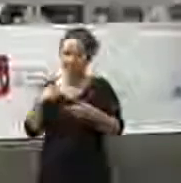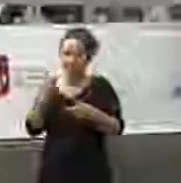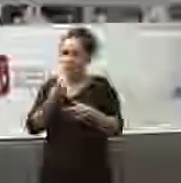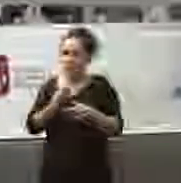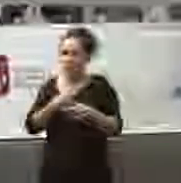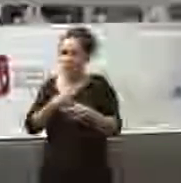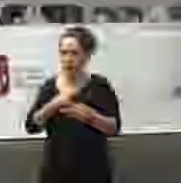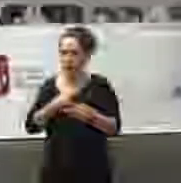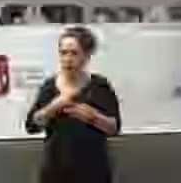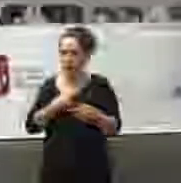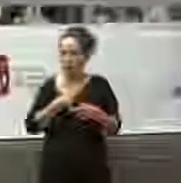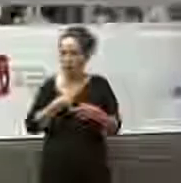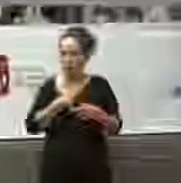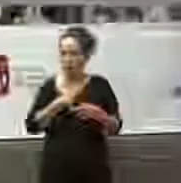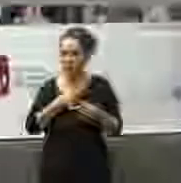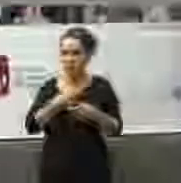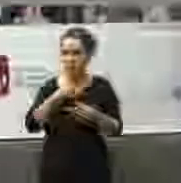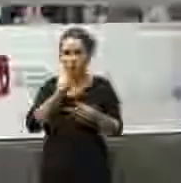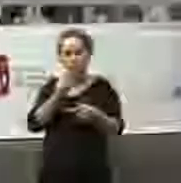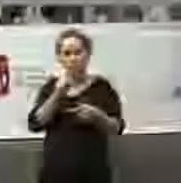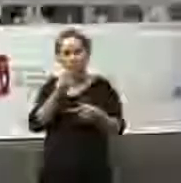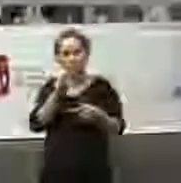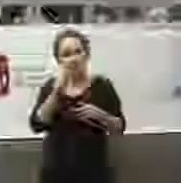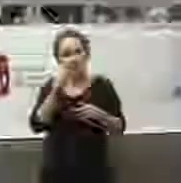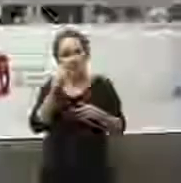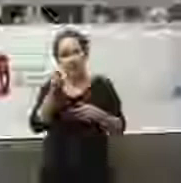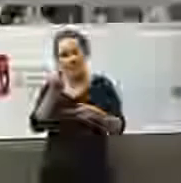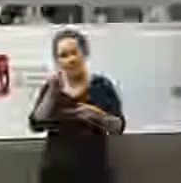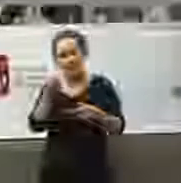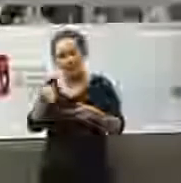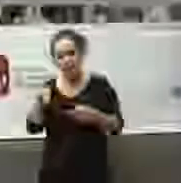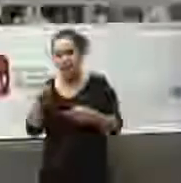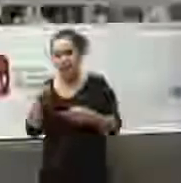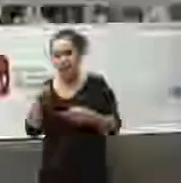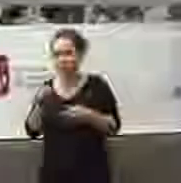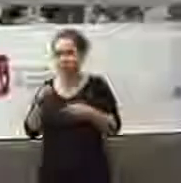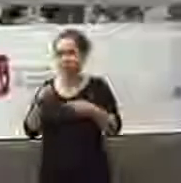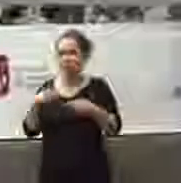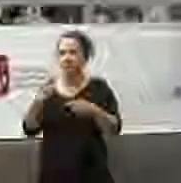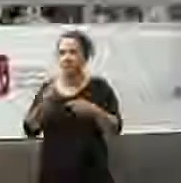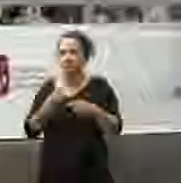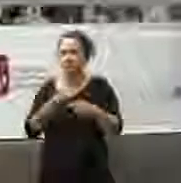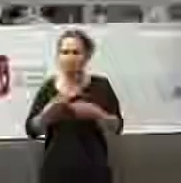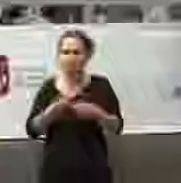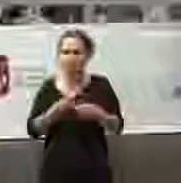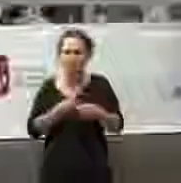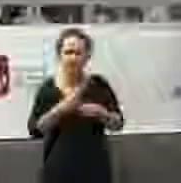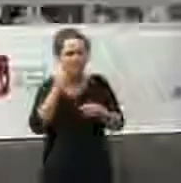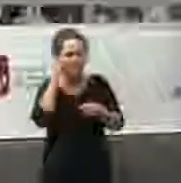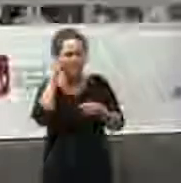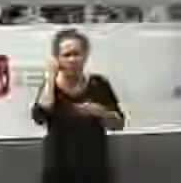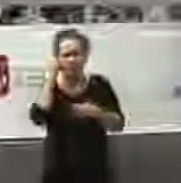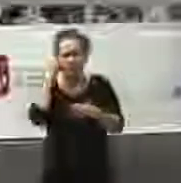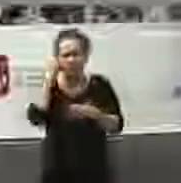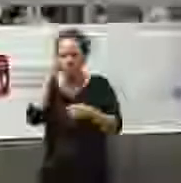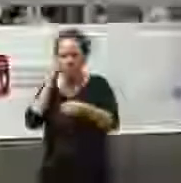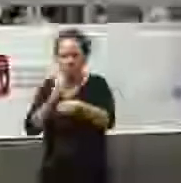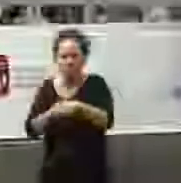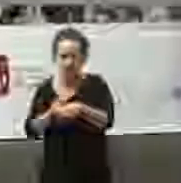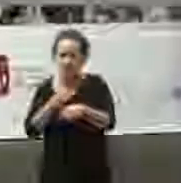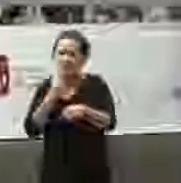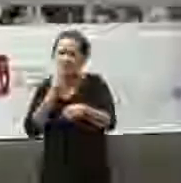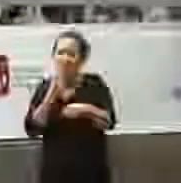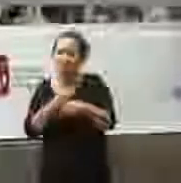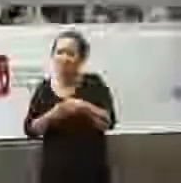pedindo suspensão de liminar no supremo nós demonstramos com pareceres de todas as associações de hematologia do brasil